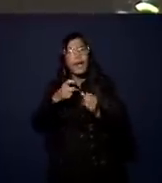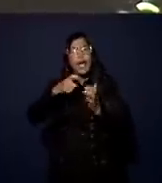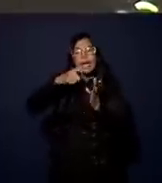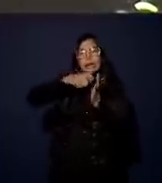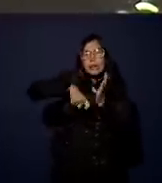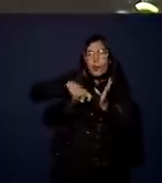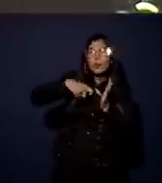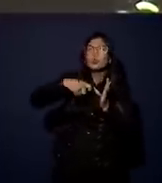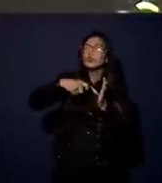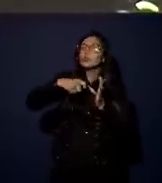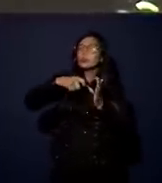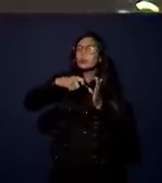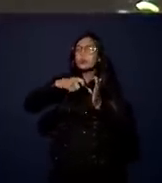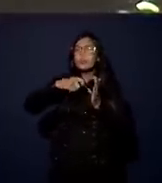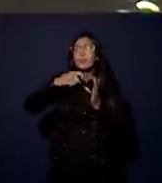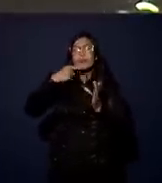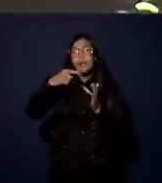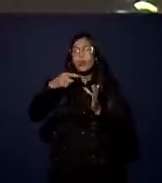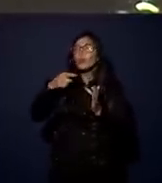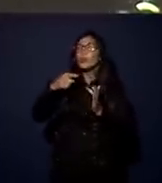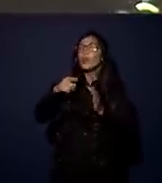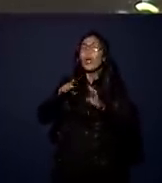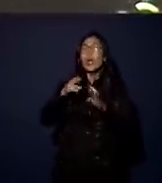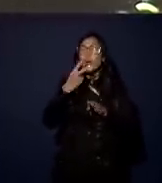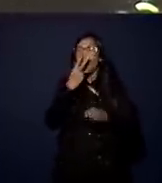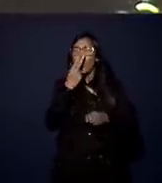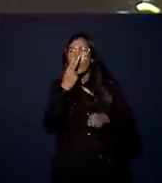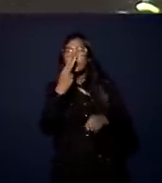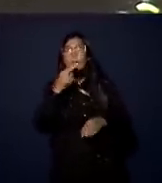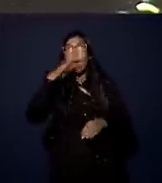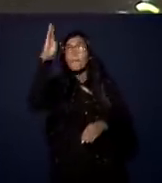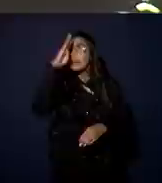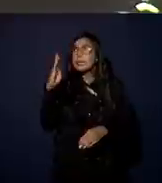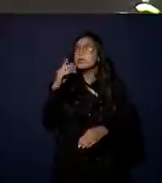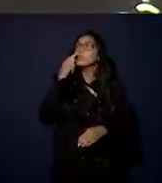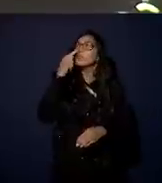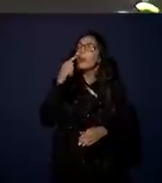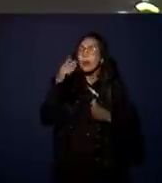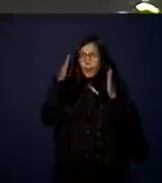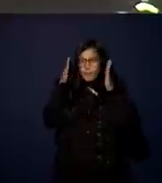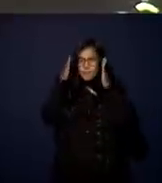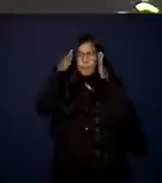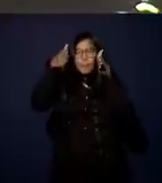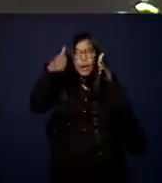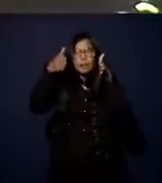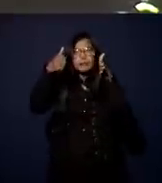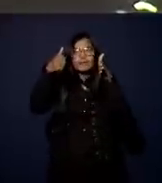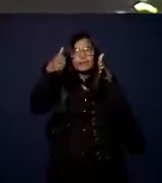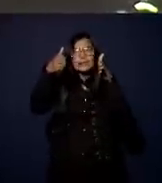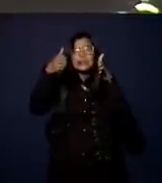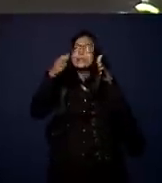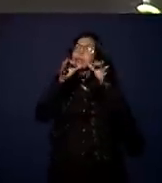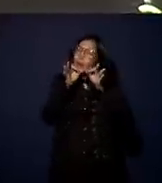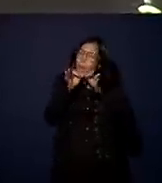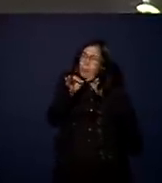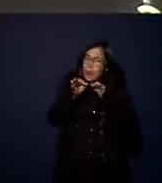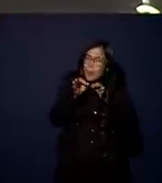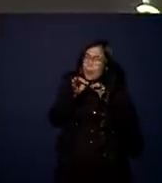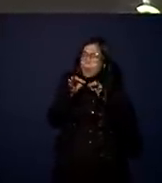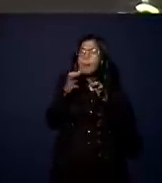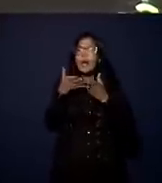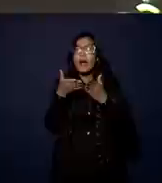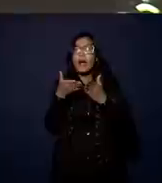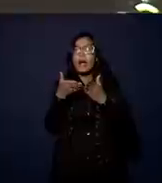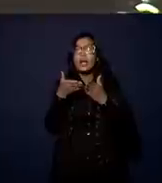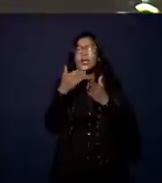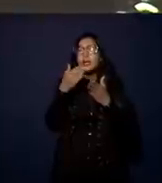relevante e acho que em algum momento o Brasil vai vai olhar para isso vai focar e vai organizar isso acho